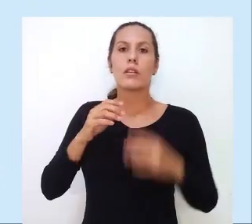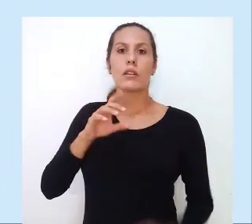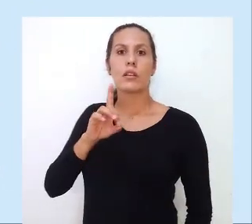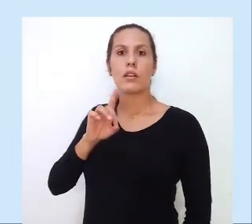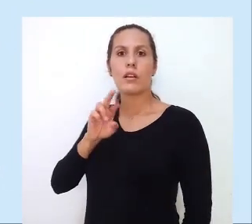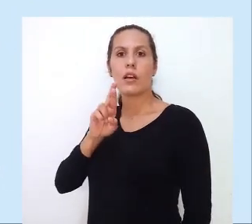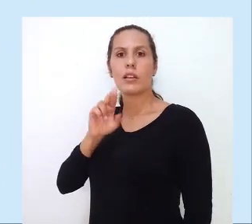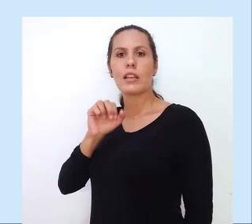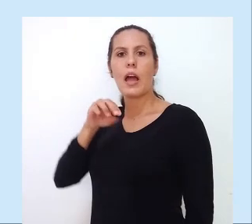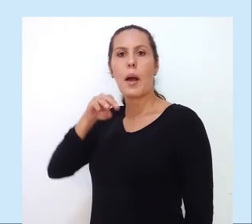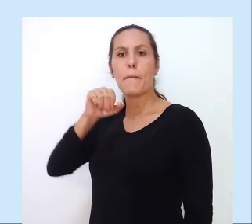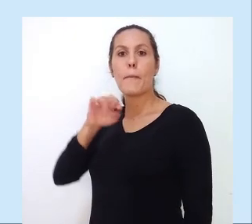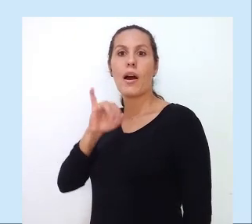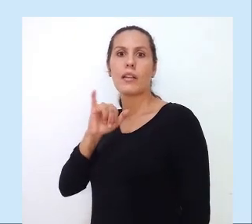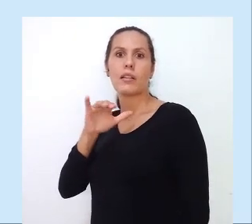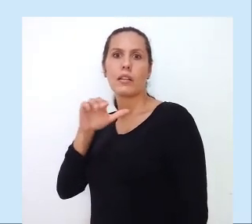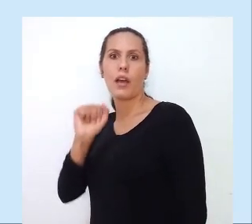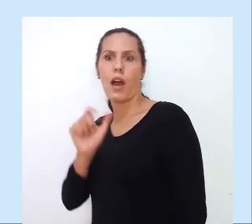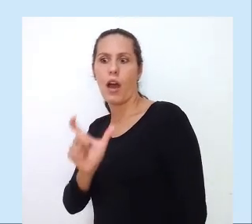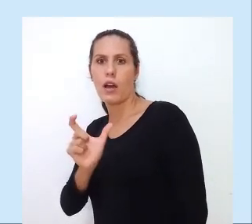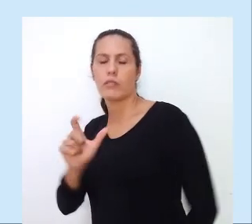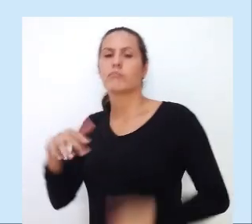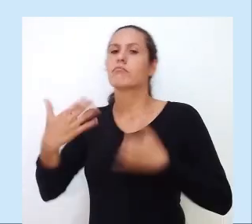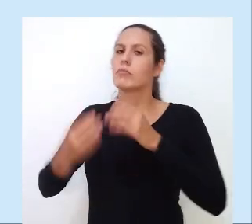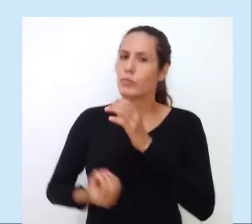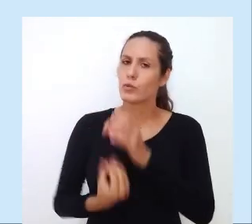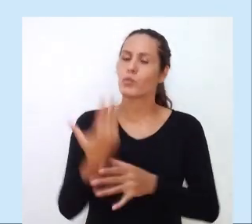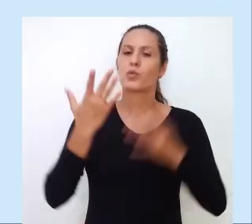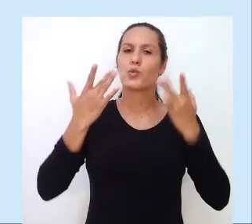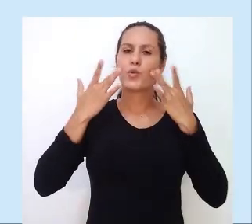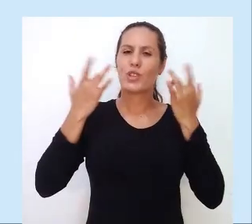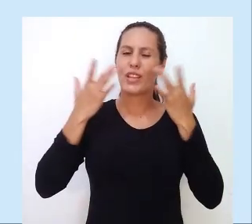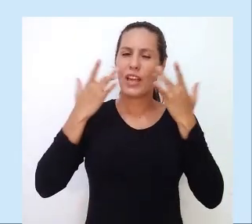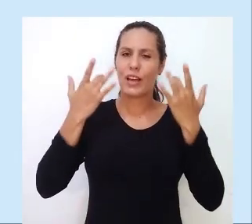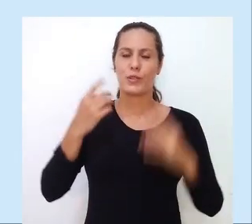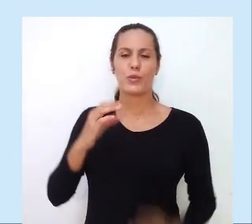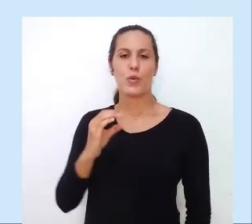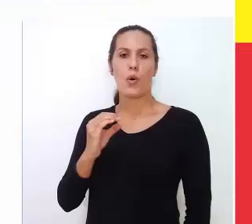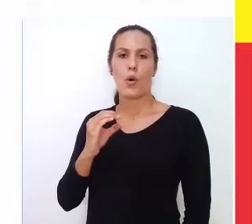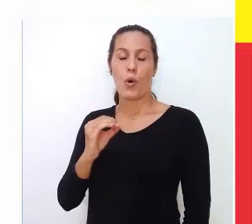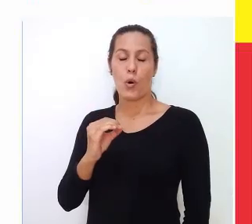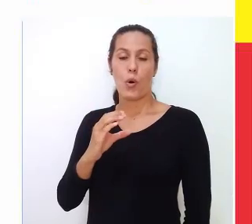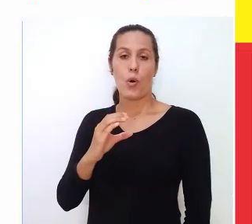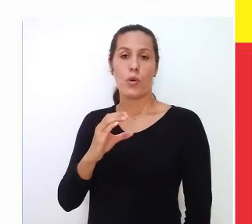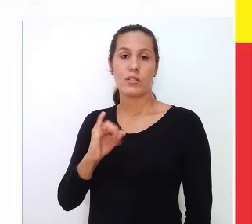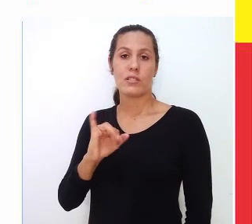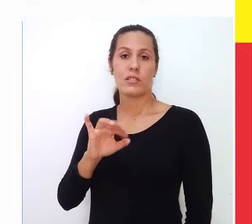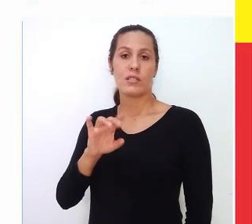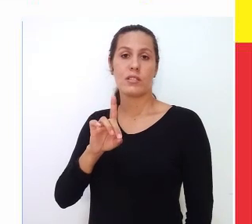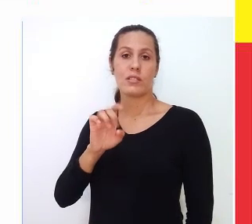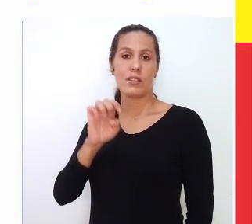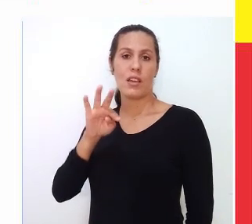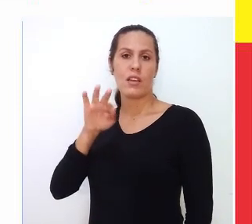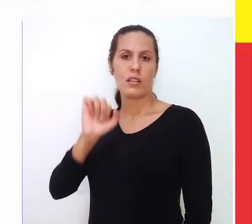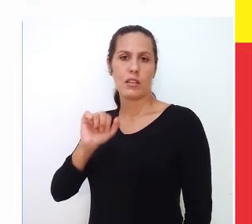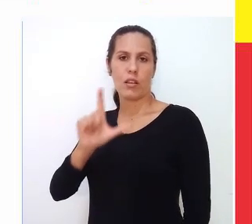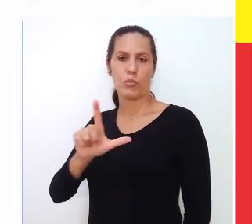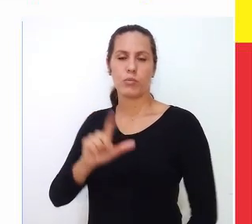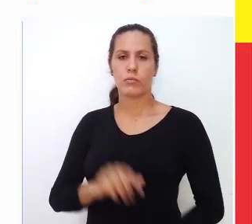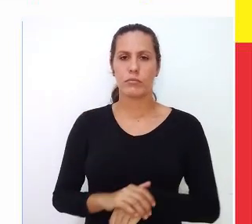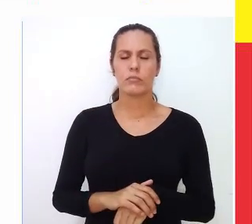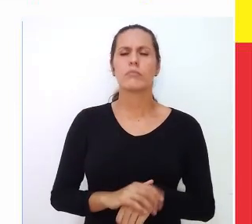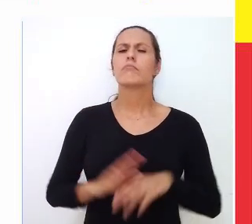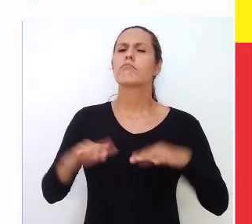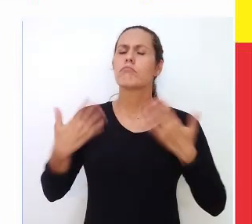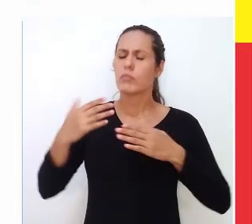isso, surge o teatro ocidental. Vamos ver aqui na próxima imagem, olha só. Vamos ler comigo?